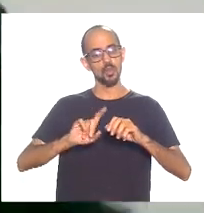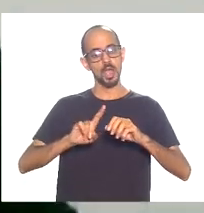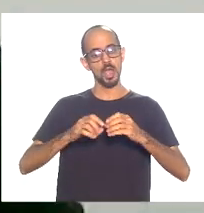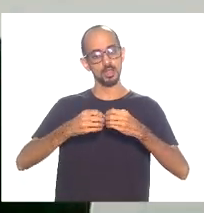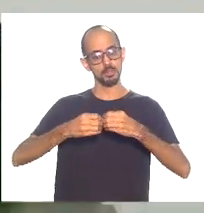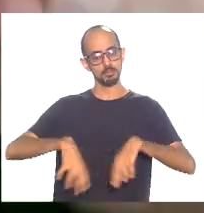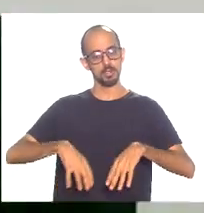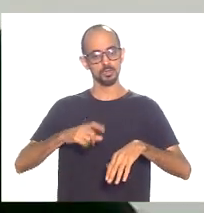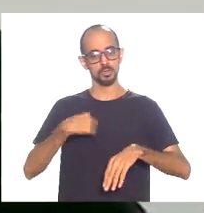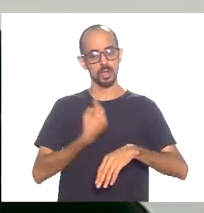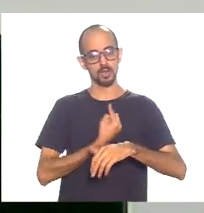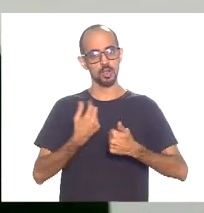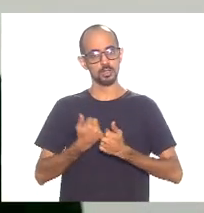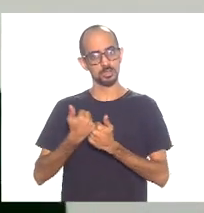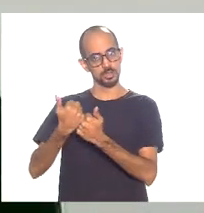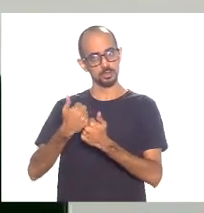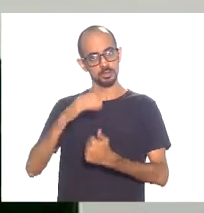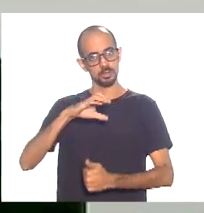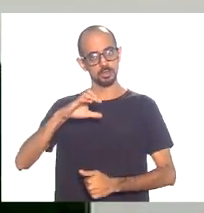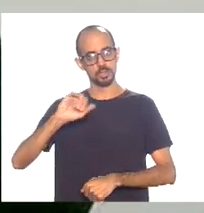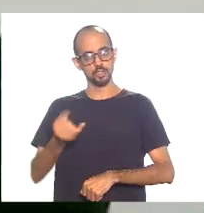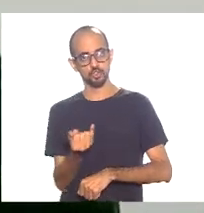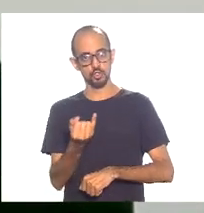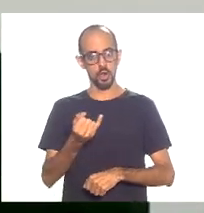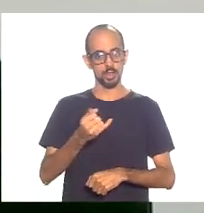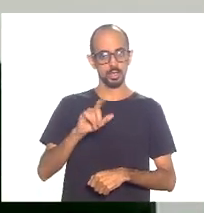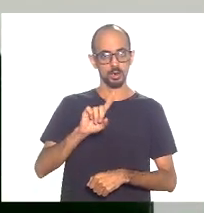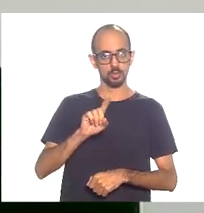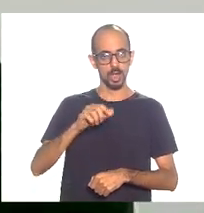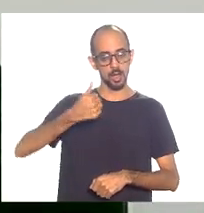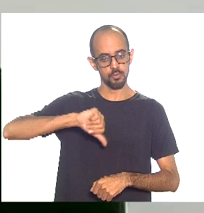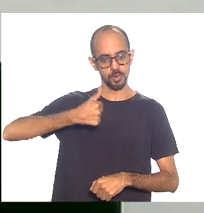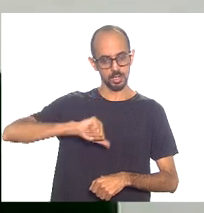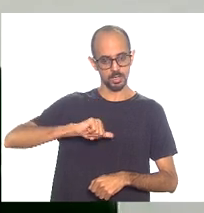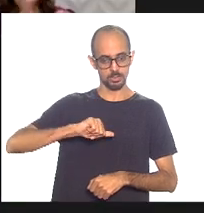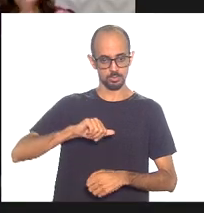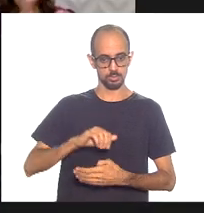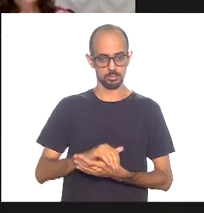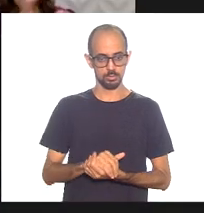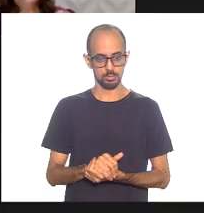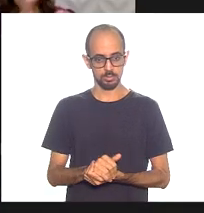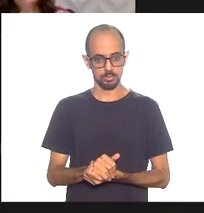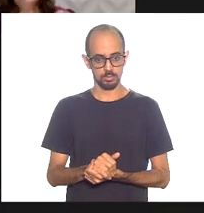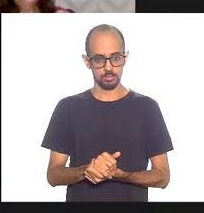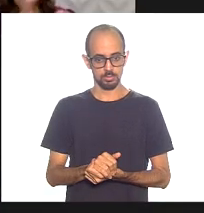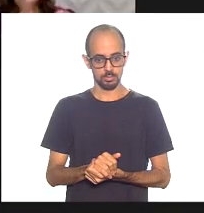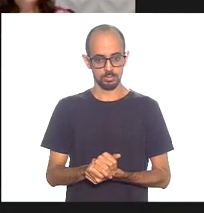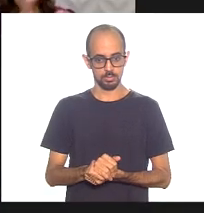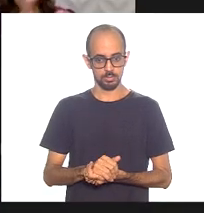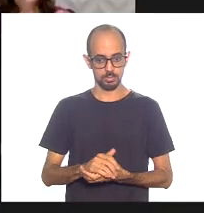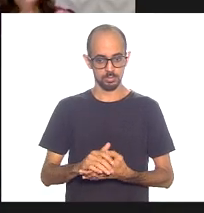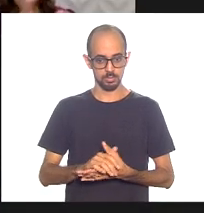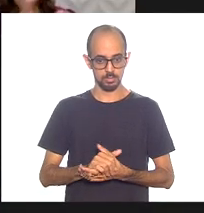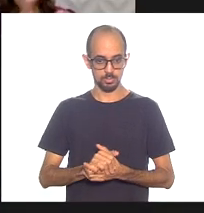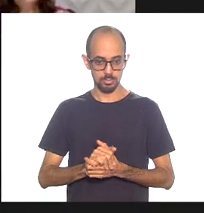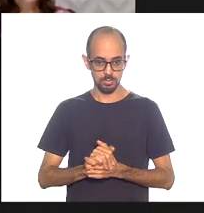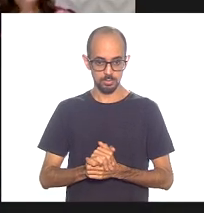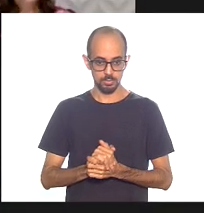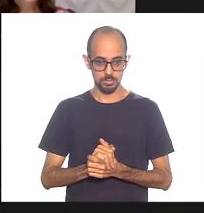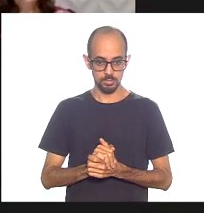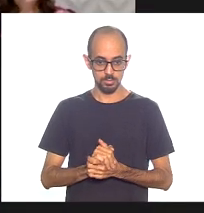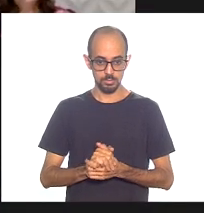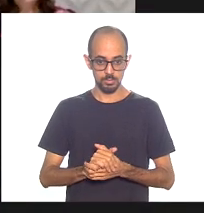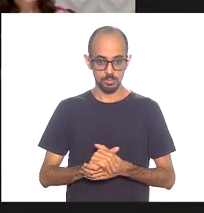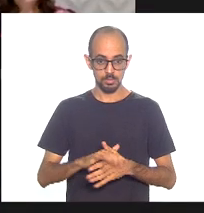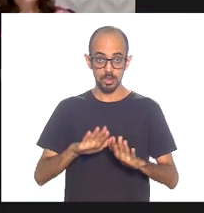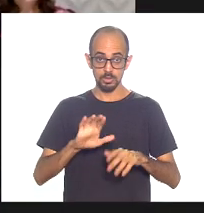da nossa assessoria ou da CCJ de não ter analisado o voto em separado. Presidente. Um instante, Valdec. Vamos,